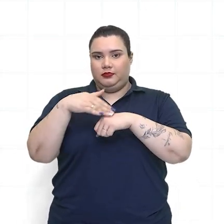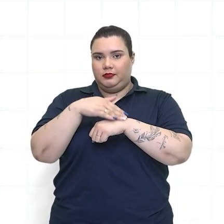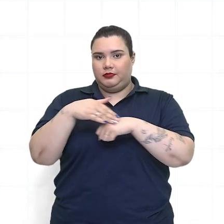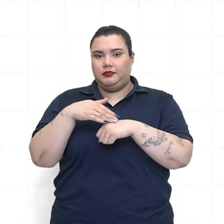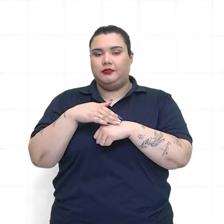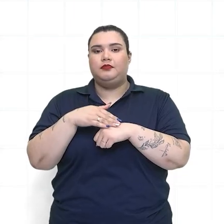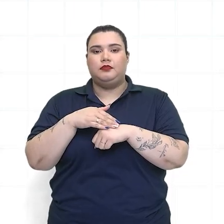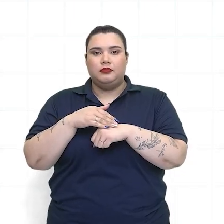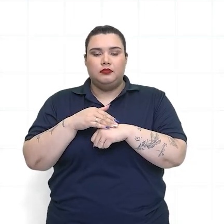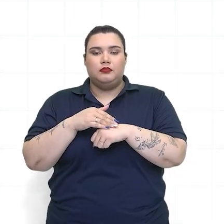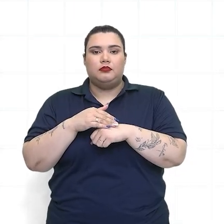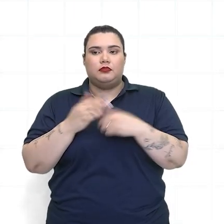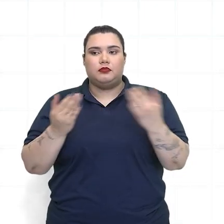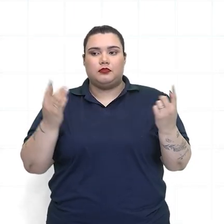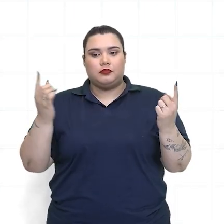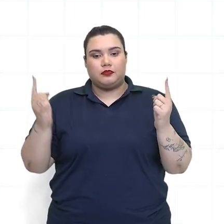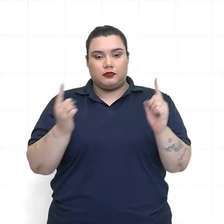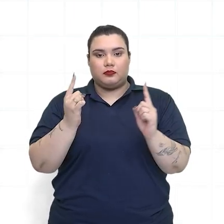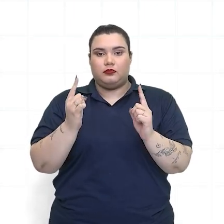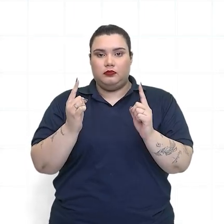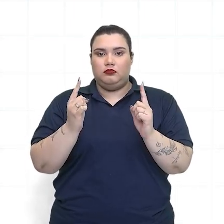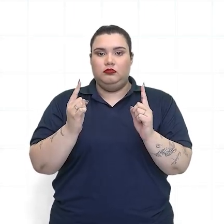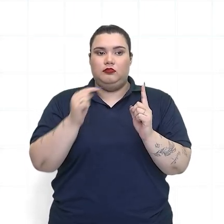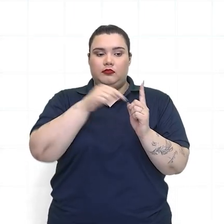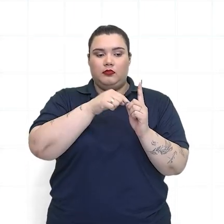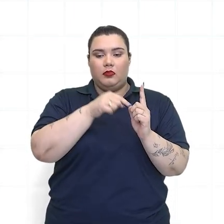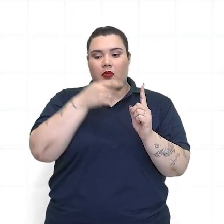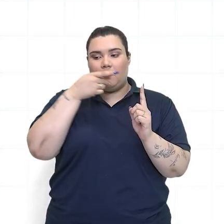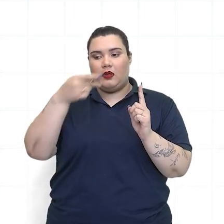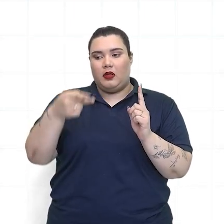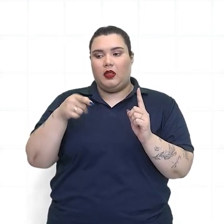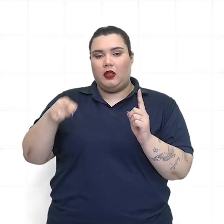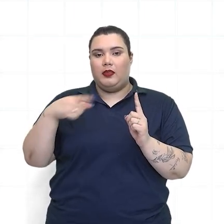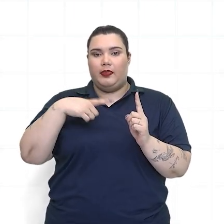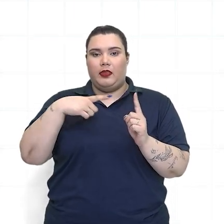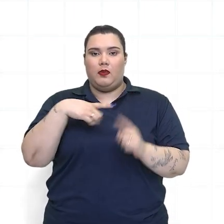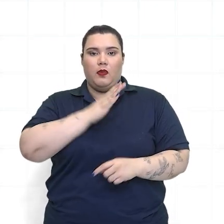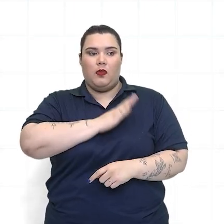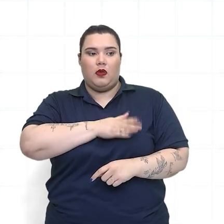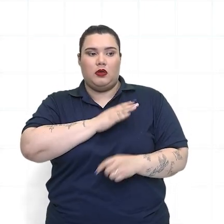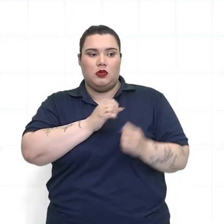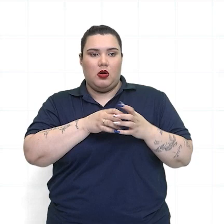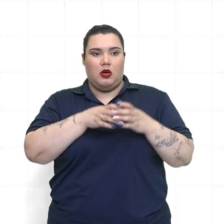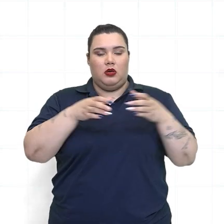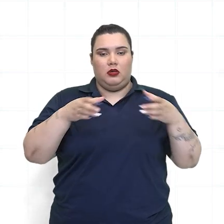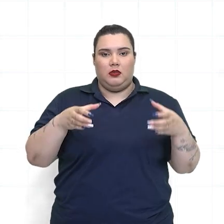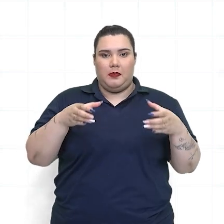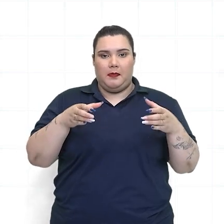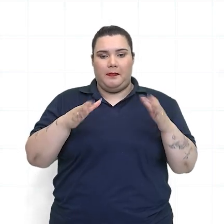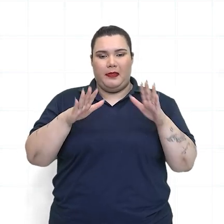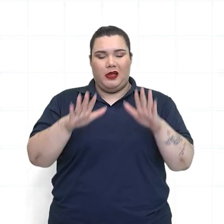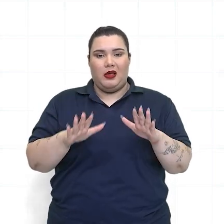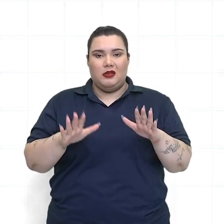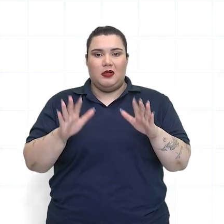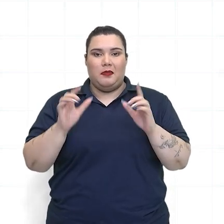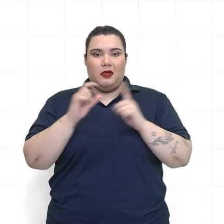dos estudantes diz, ele tem um coração grande. Então, notem que aí a palavra coração grande não é mais no sentido